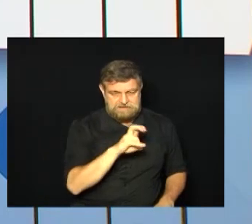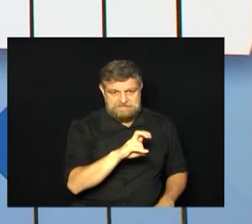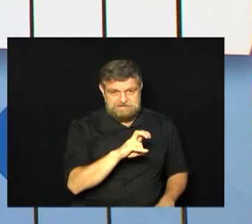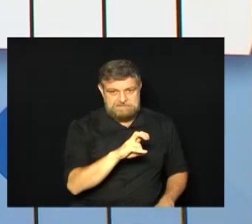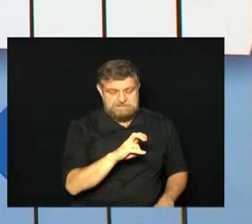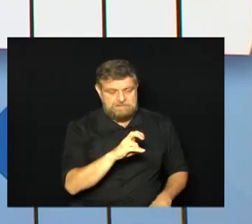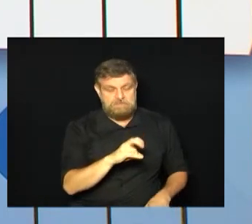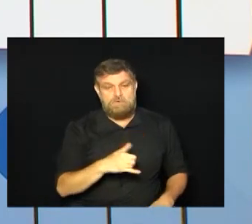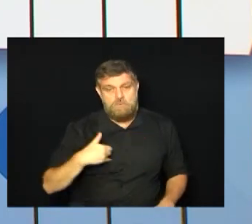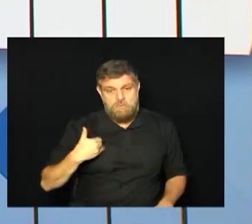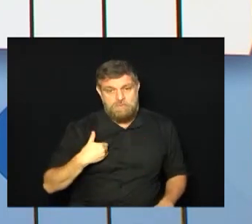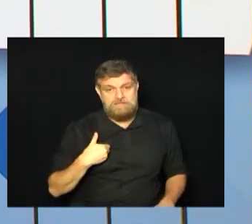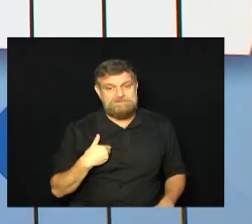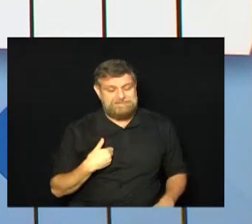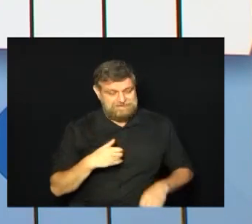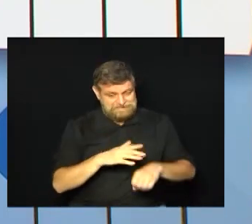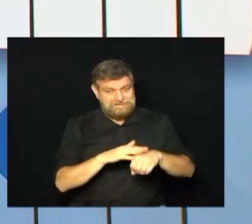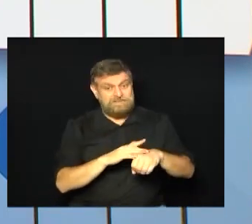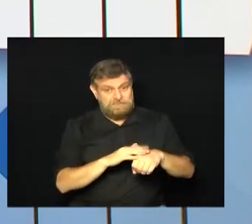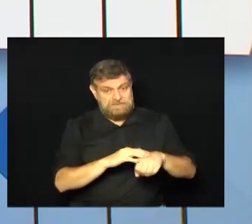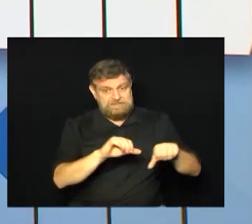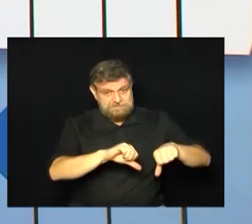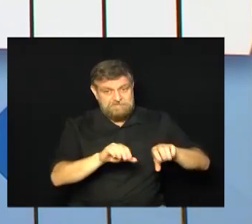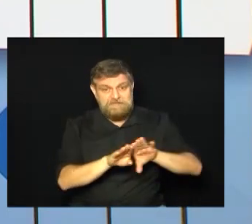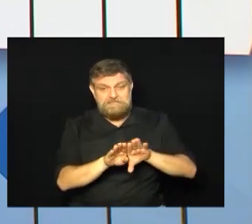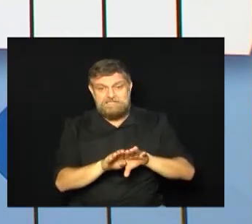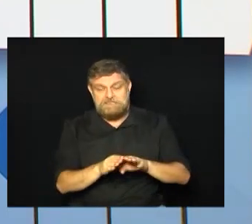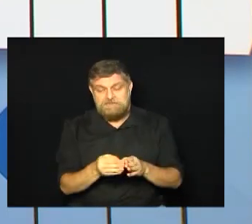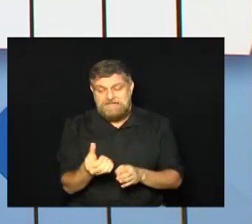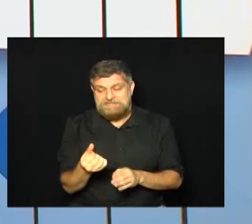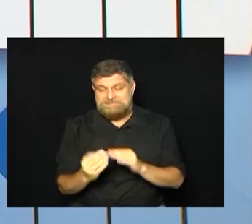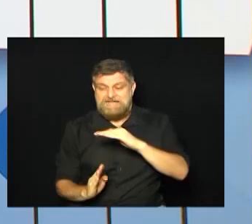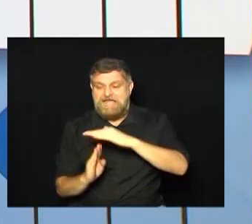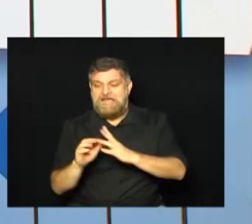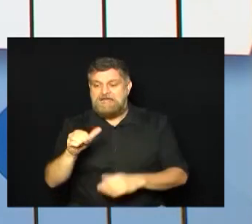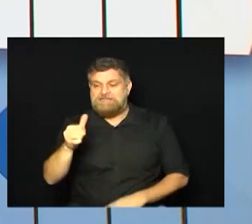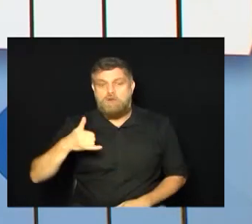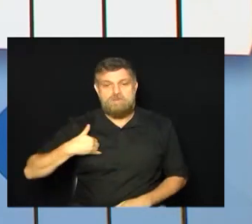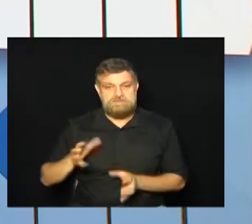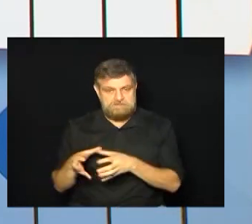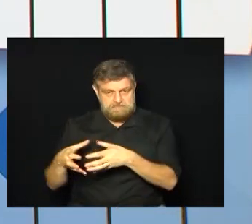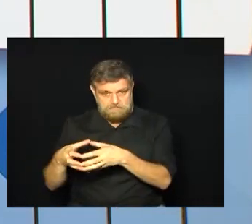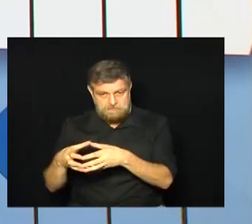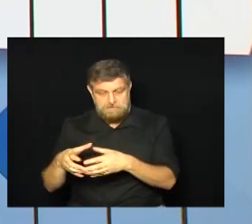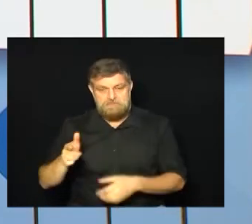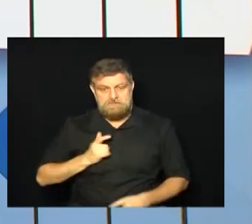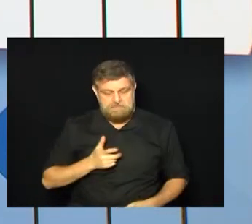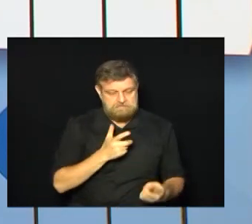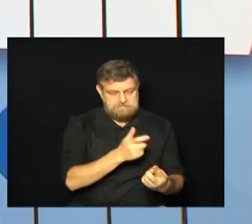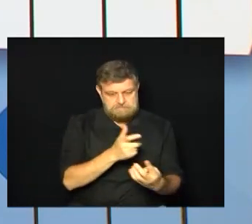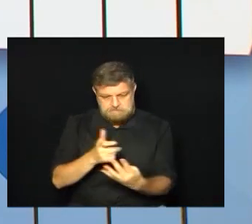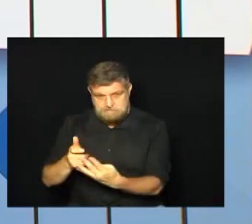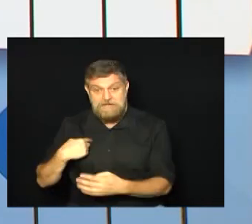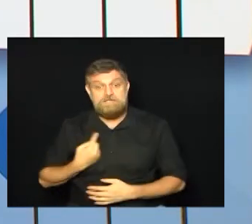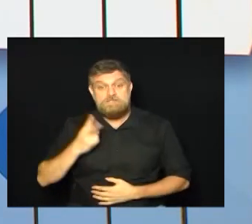com imunossupressão grave e demais crianças de 6 a 11 anos. A gente lembra, inclusive,